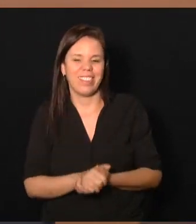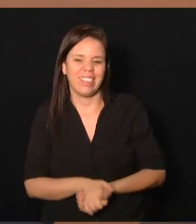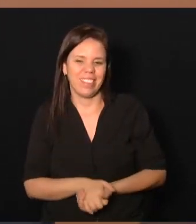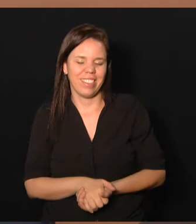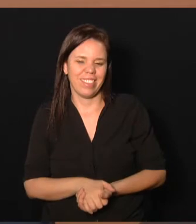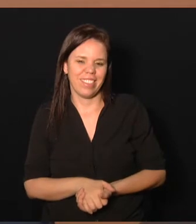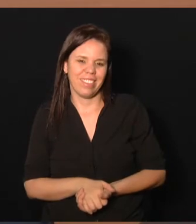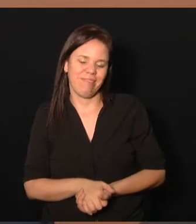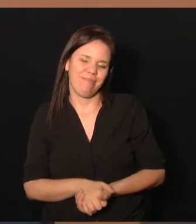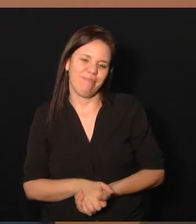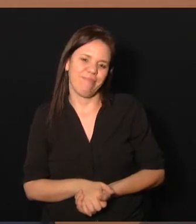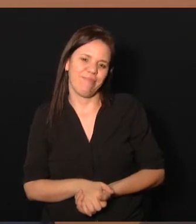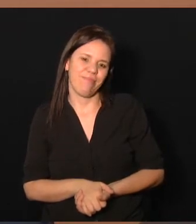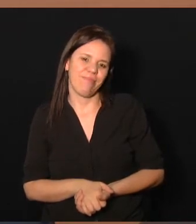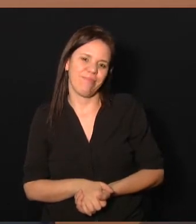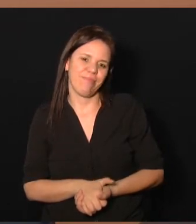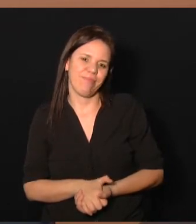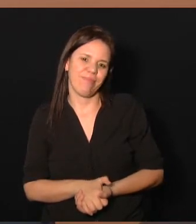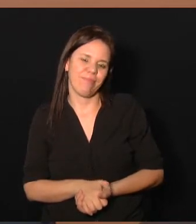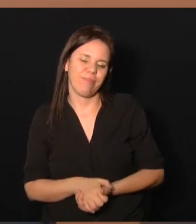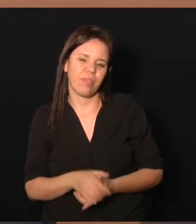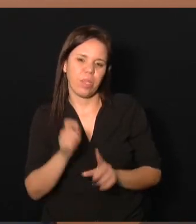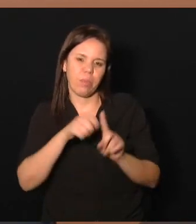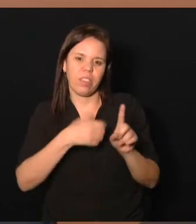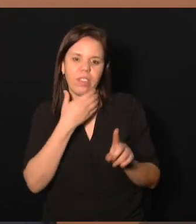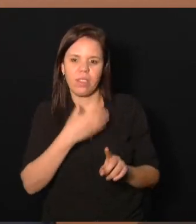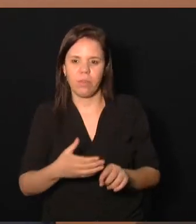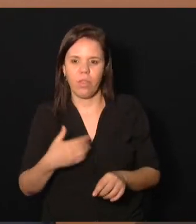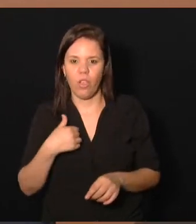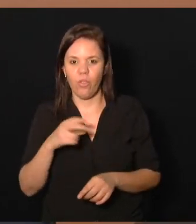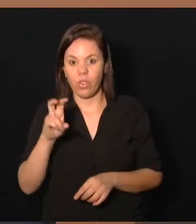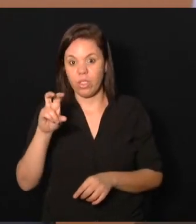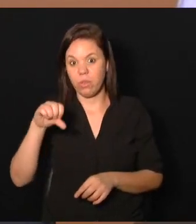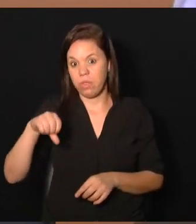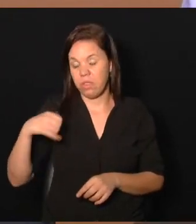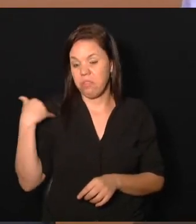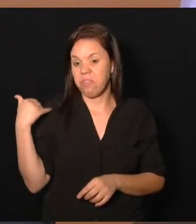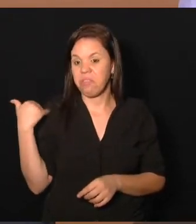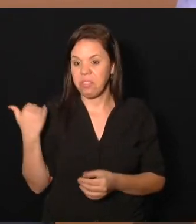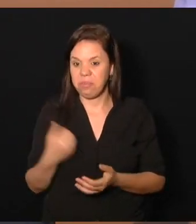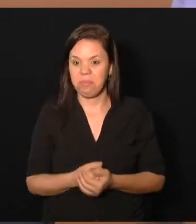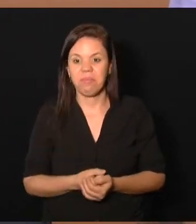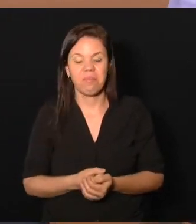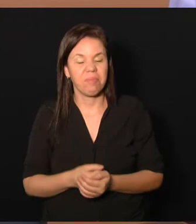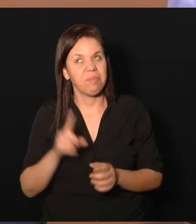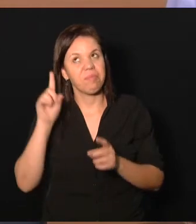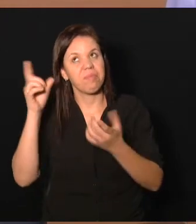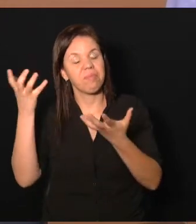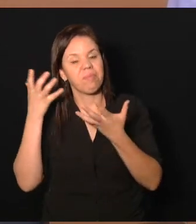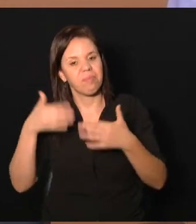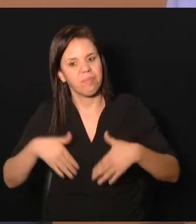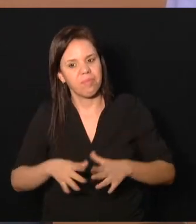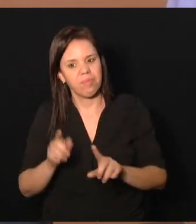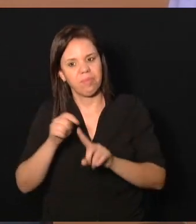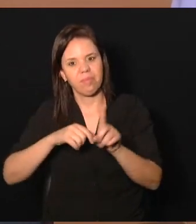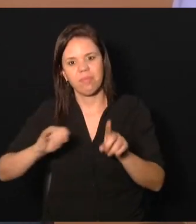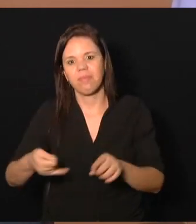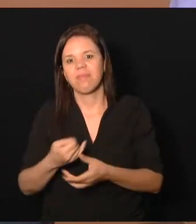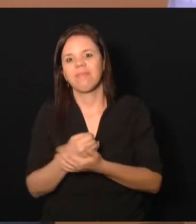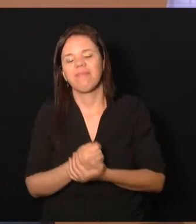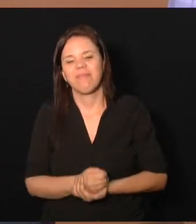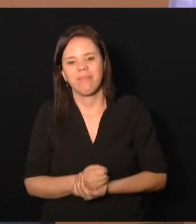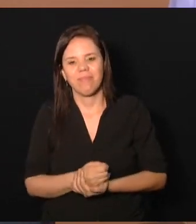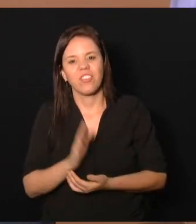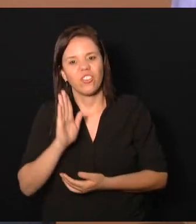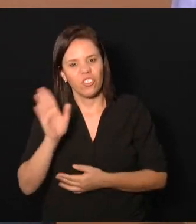E em dezembro eu vou completar 59 anos. E, se Deus quiser, nasce em janeiro. Eu